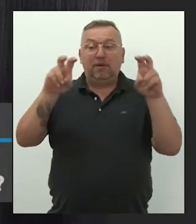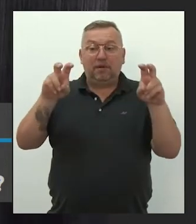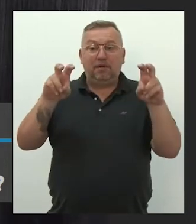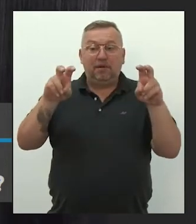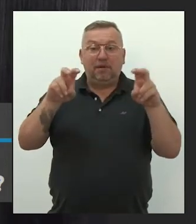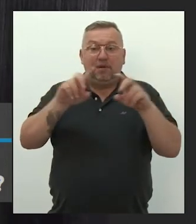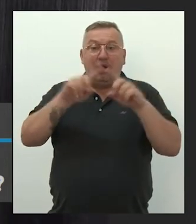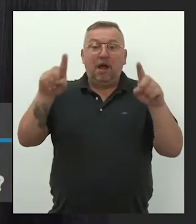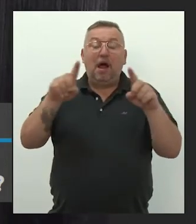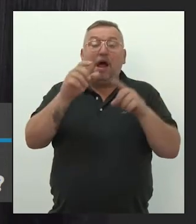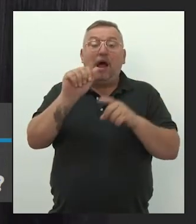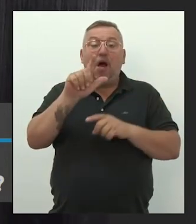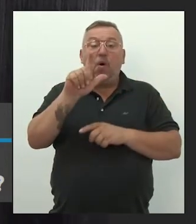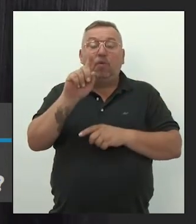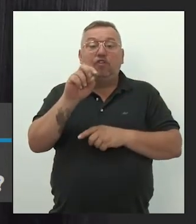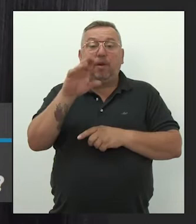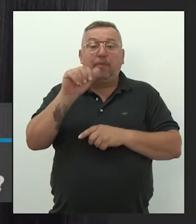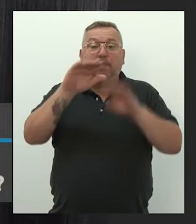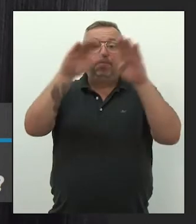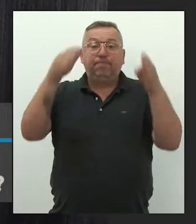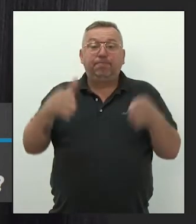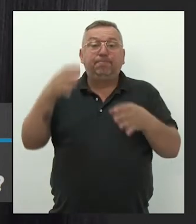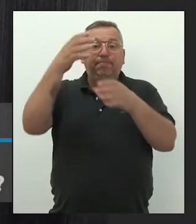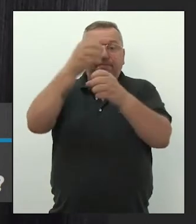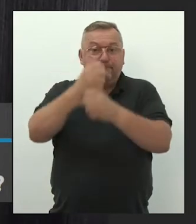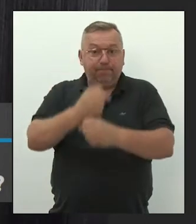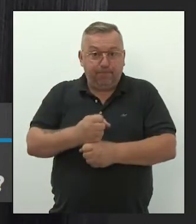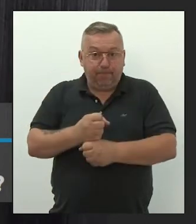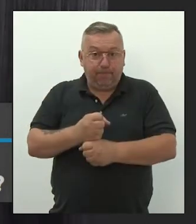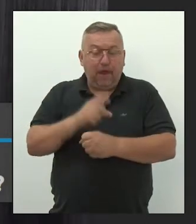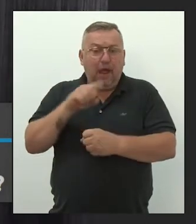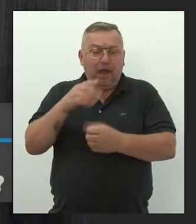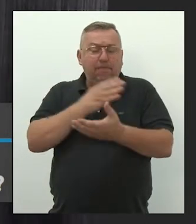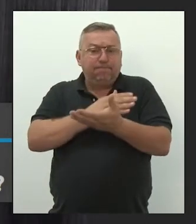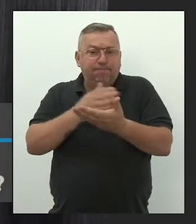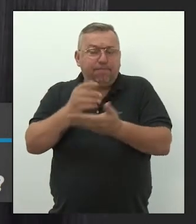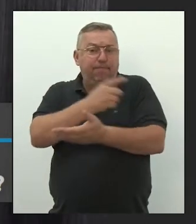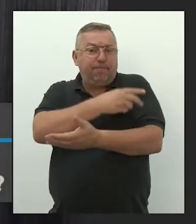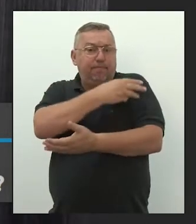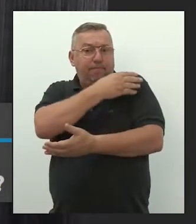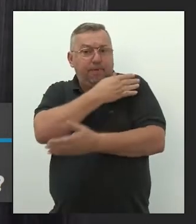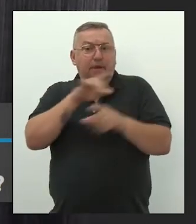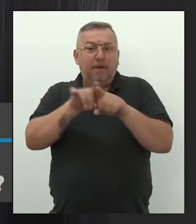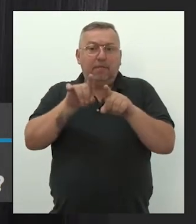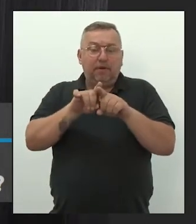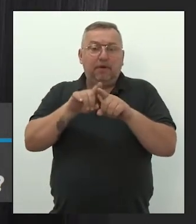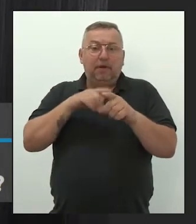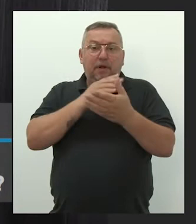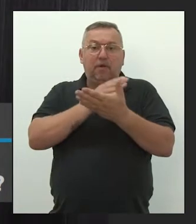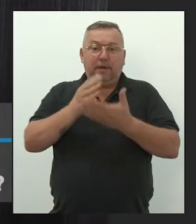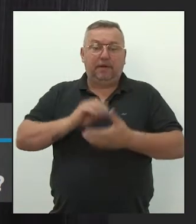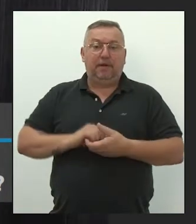a álgebra, pois além de ser uma nova temática nos anos iniciais, ela aparece a partir do primeiro ano do